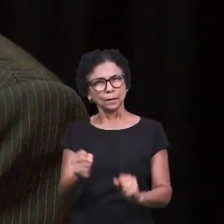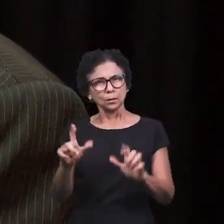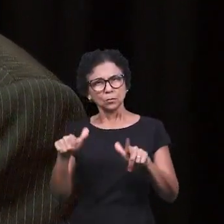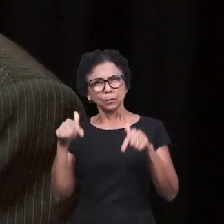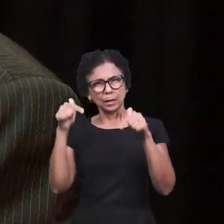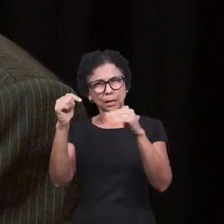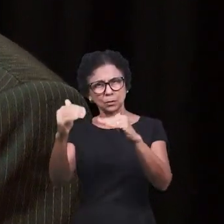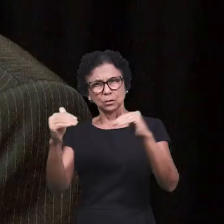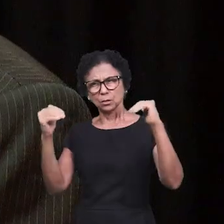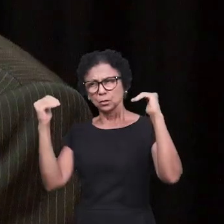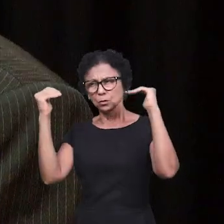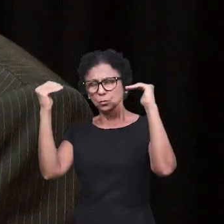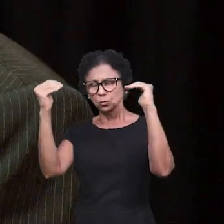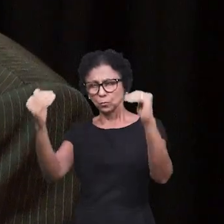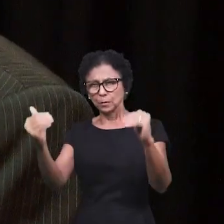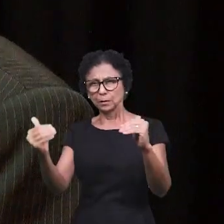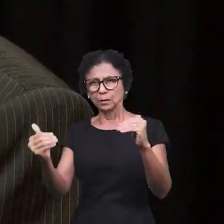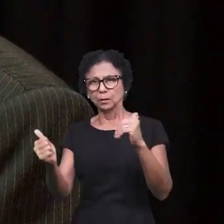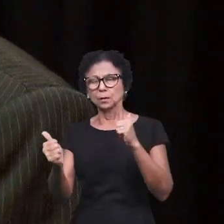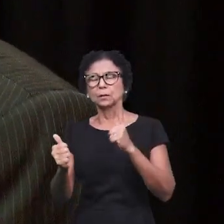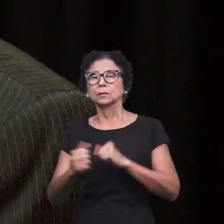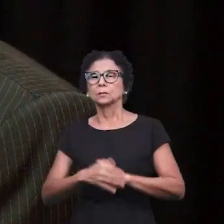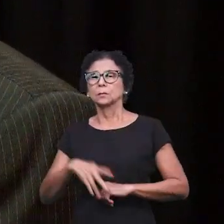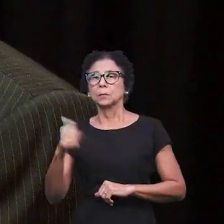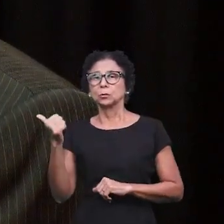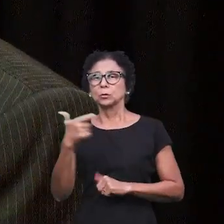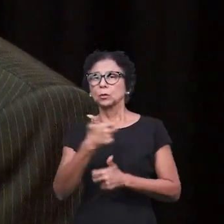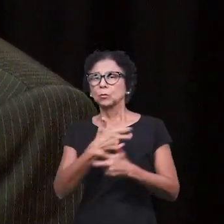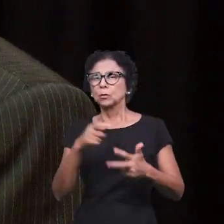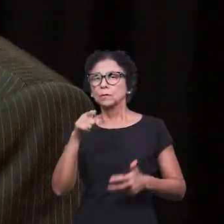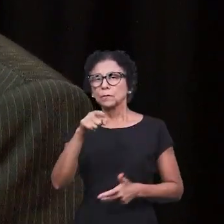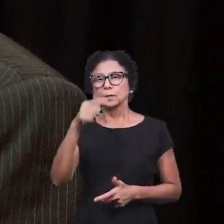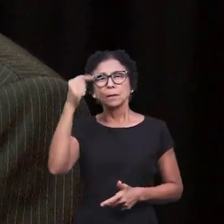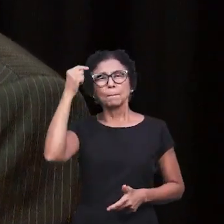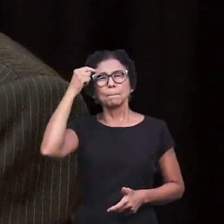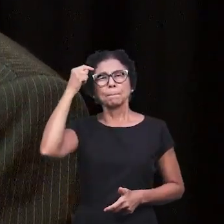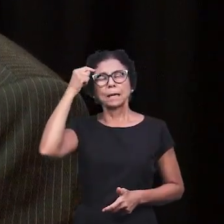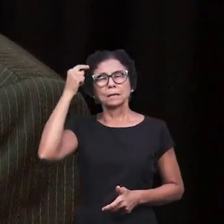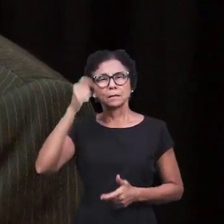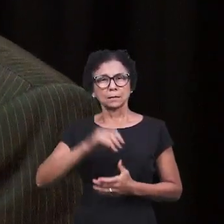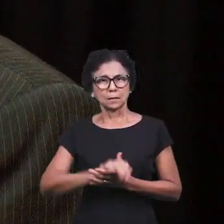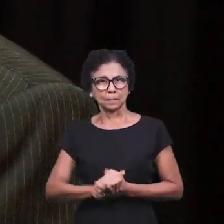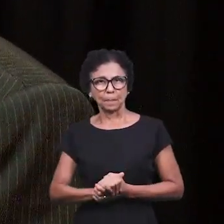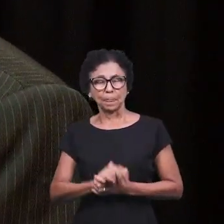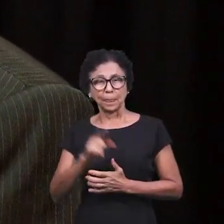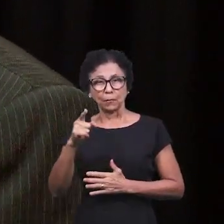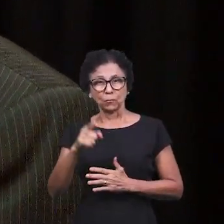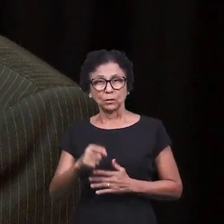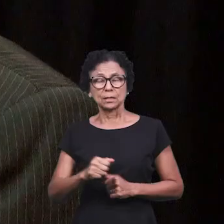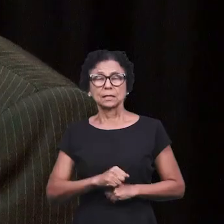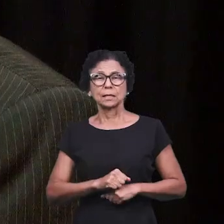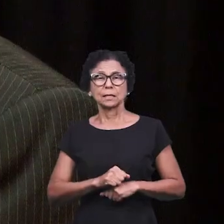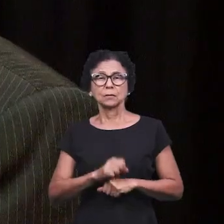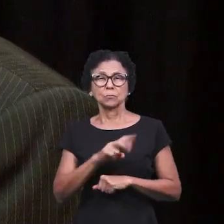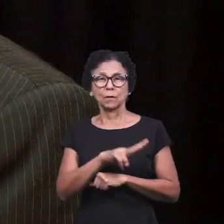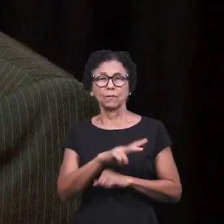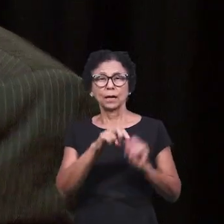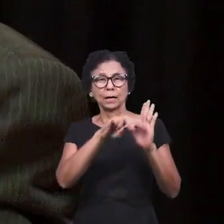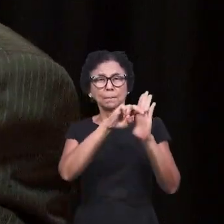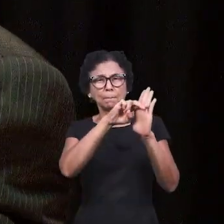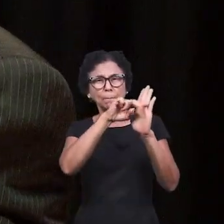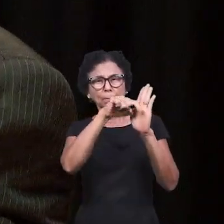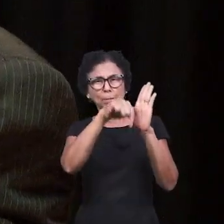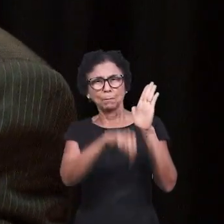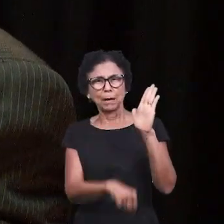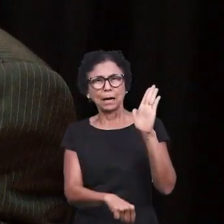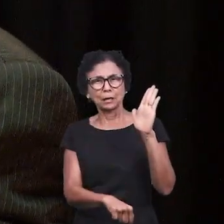muito mais do que aquilo do que eu estava pedindo ou pensando, né? Ele era poderoso para, naquelas listas que eu estava lá atrás, me colocar